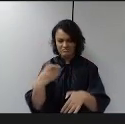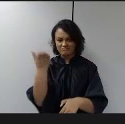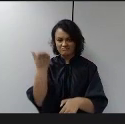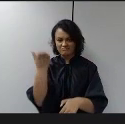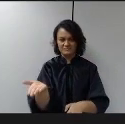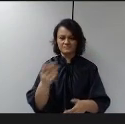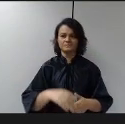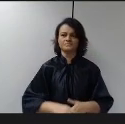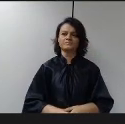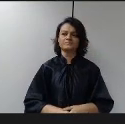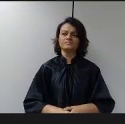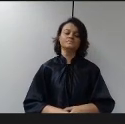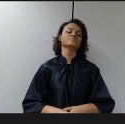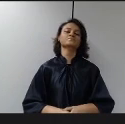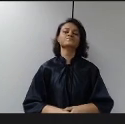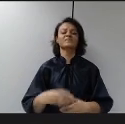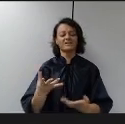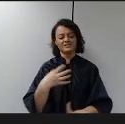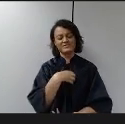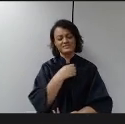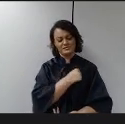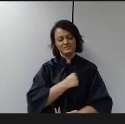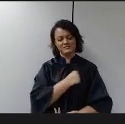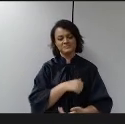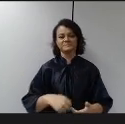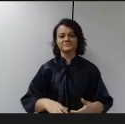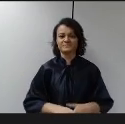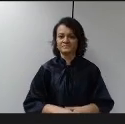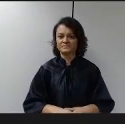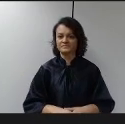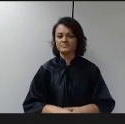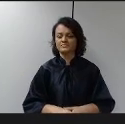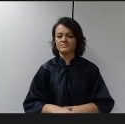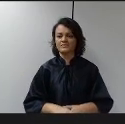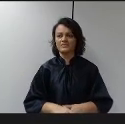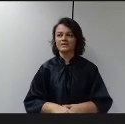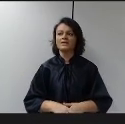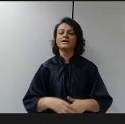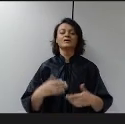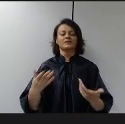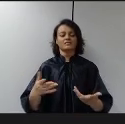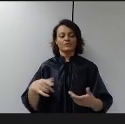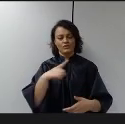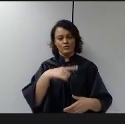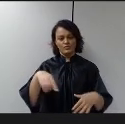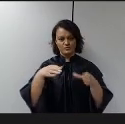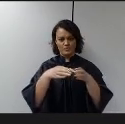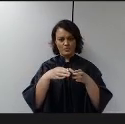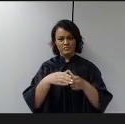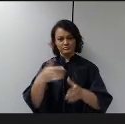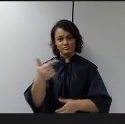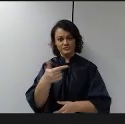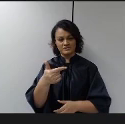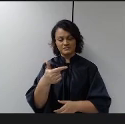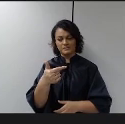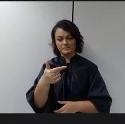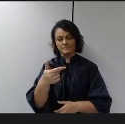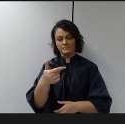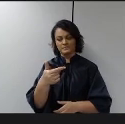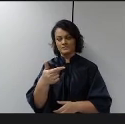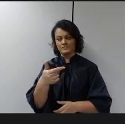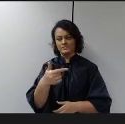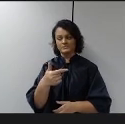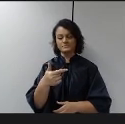Deixa muita Bem, saudade. em nome da segunda turma, nós todos nos associamos